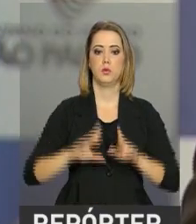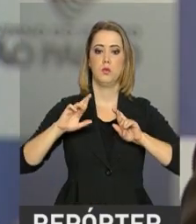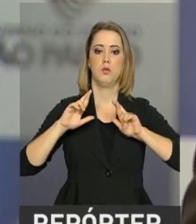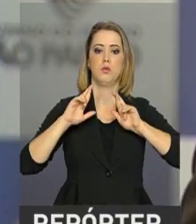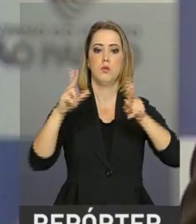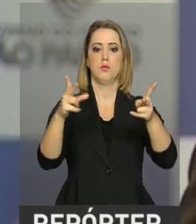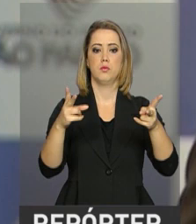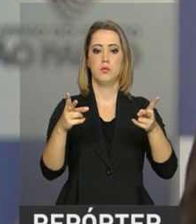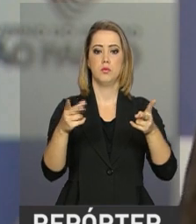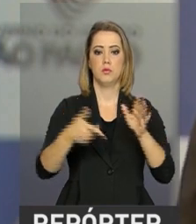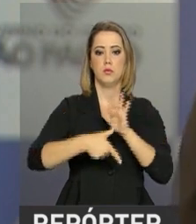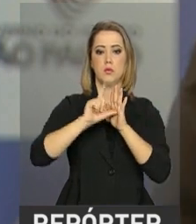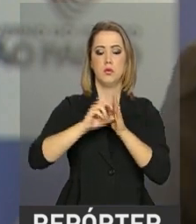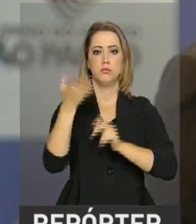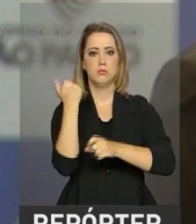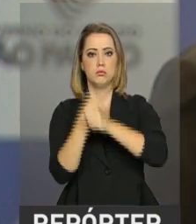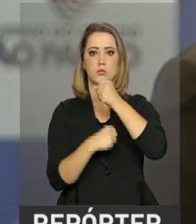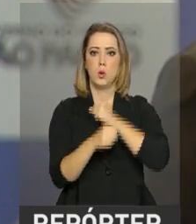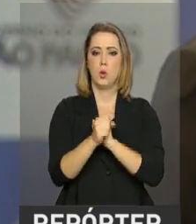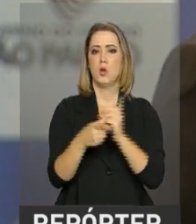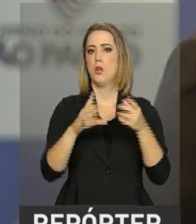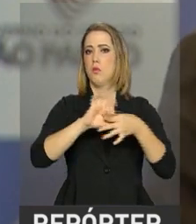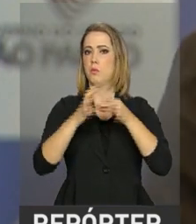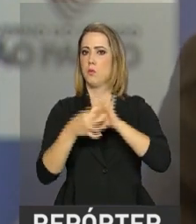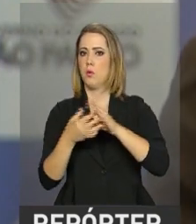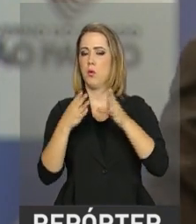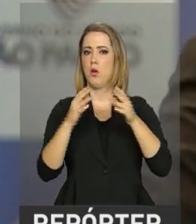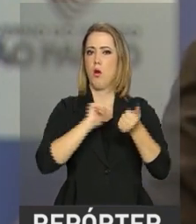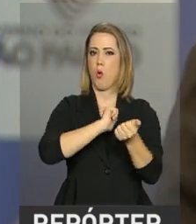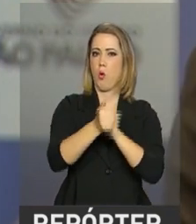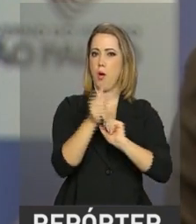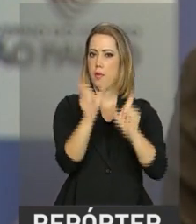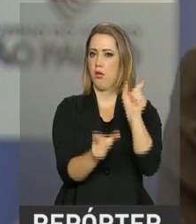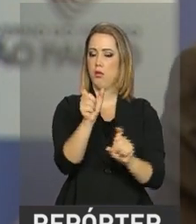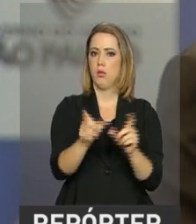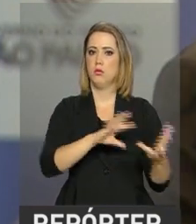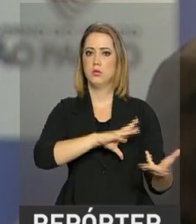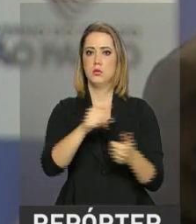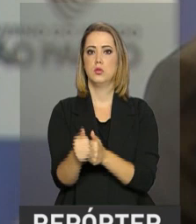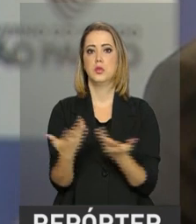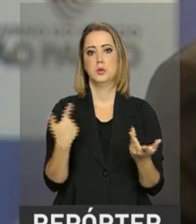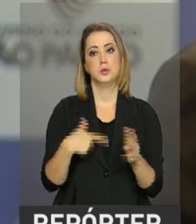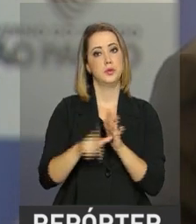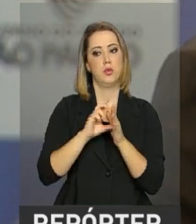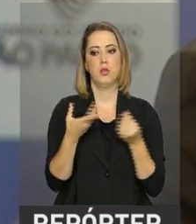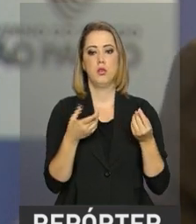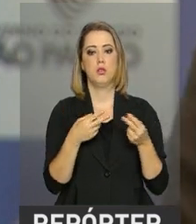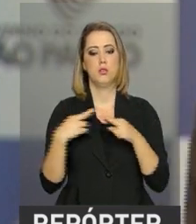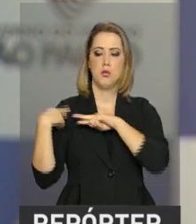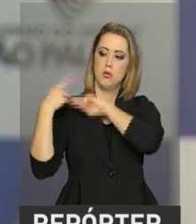do que era feito anteriormente na Copa do Mundo onde o legado era é um prato feito